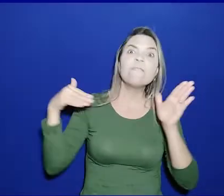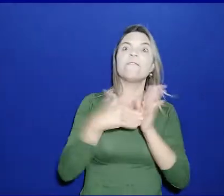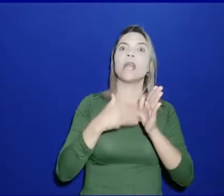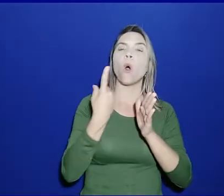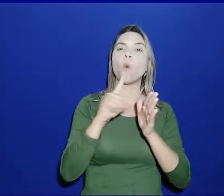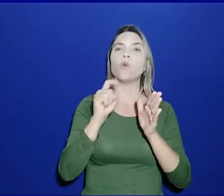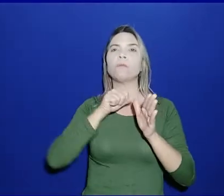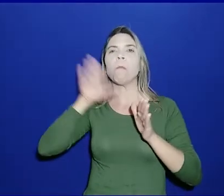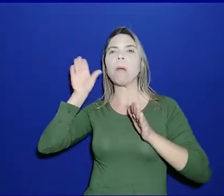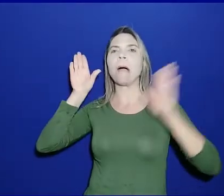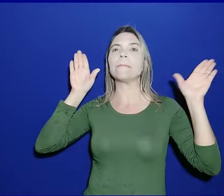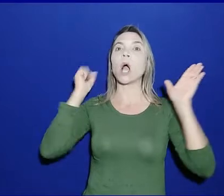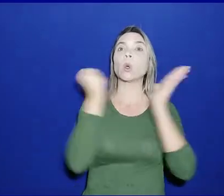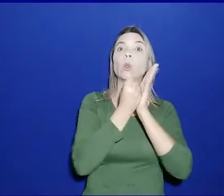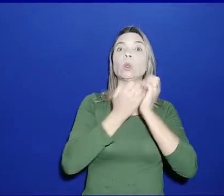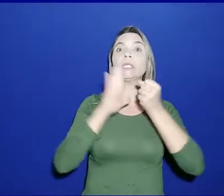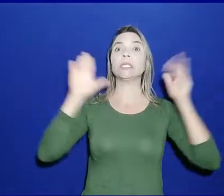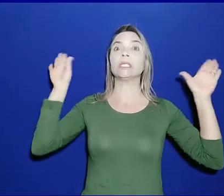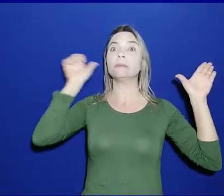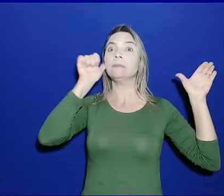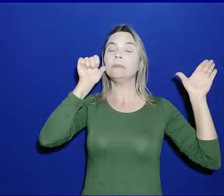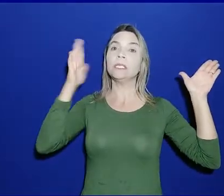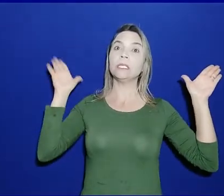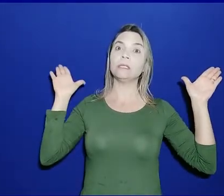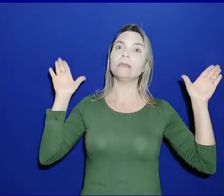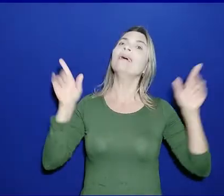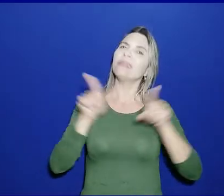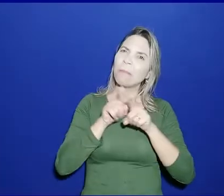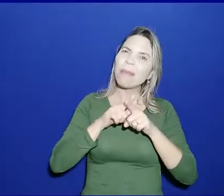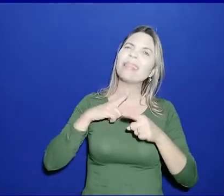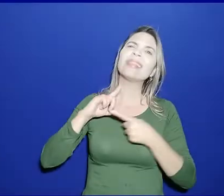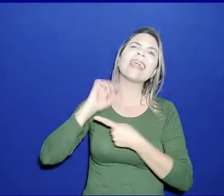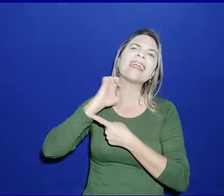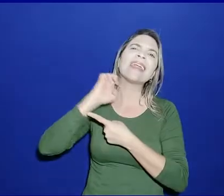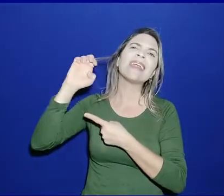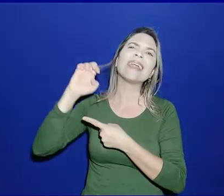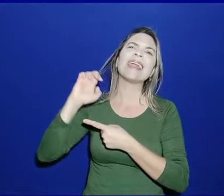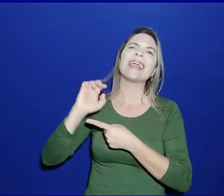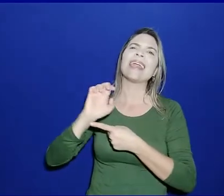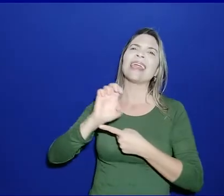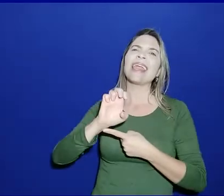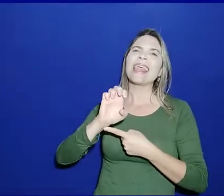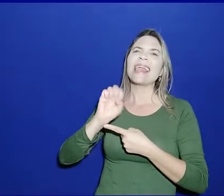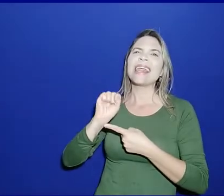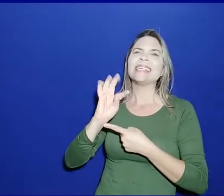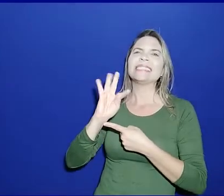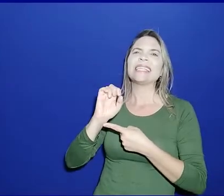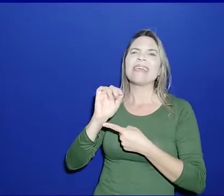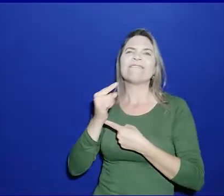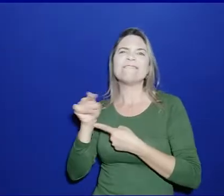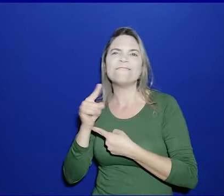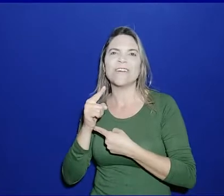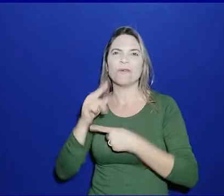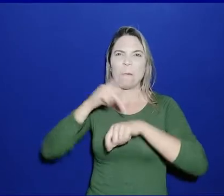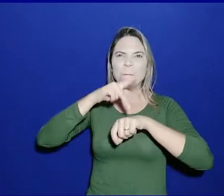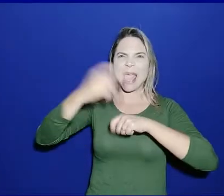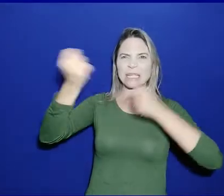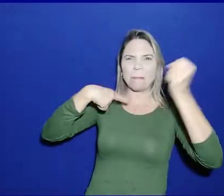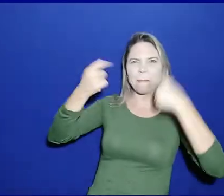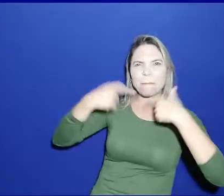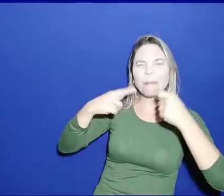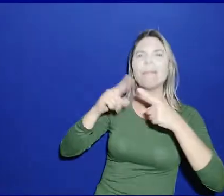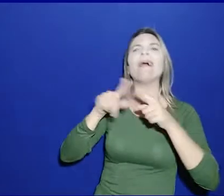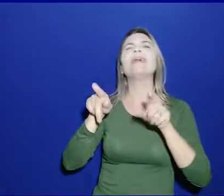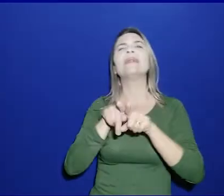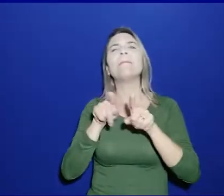em Jesus, em meio ao sofrimento dessa vida, nos faz lembrar que eles enxergaram a vitória final, a vitória